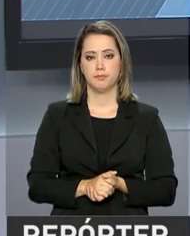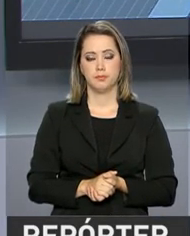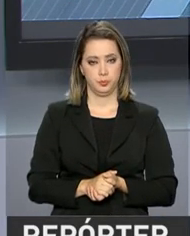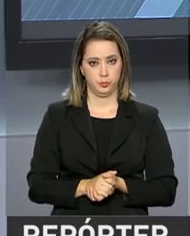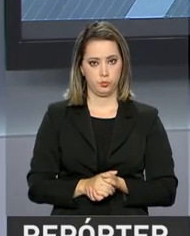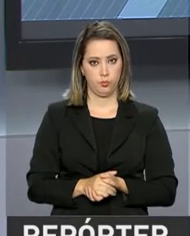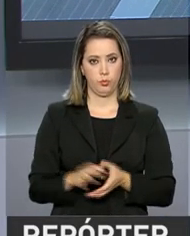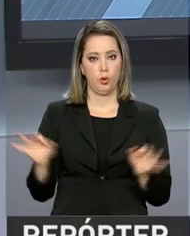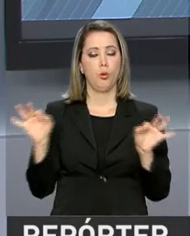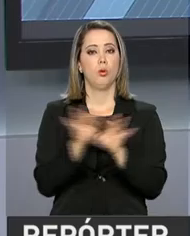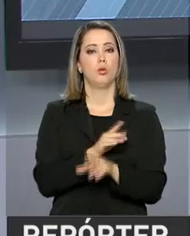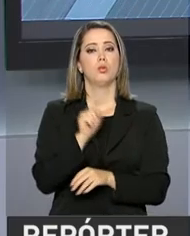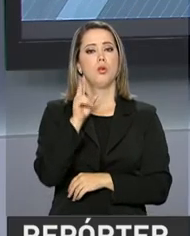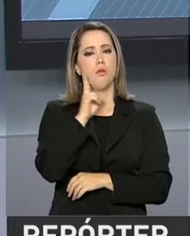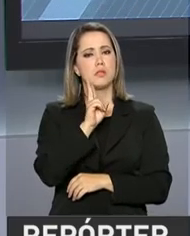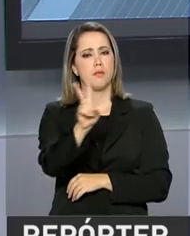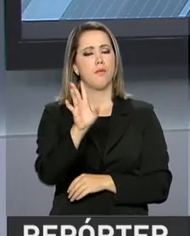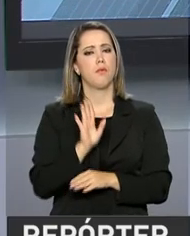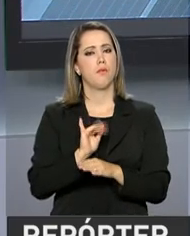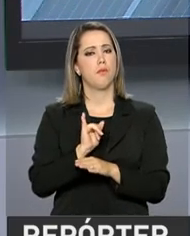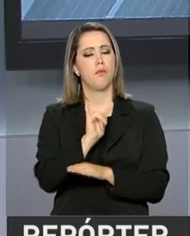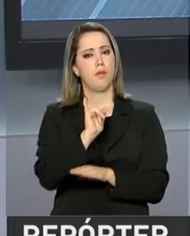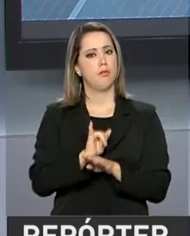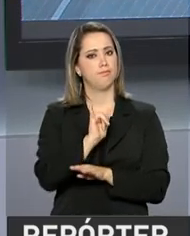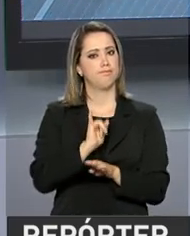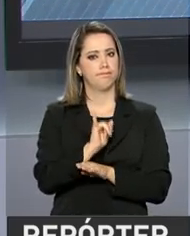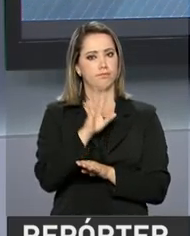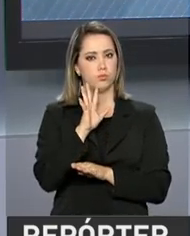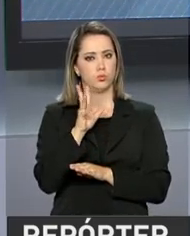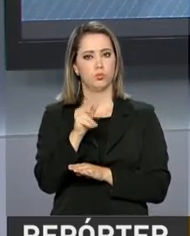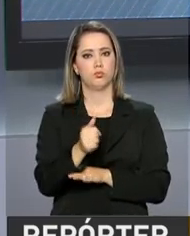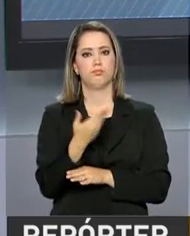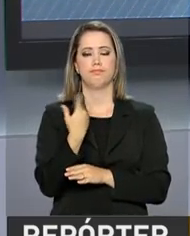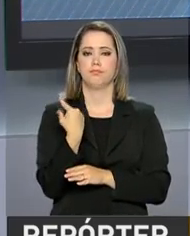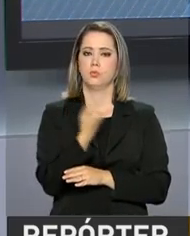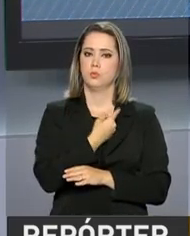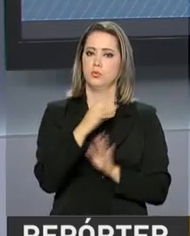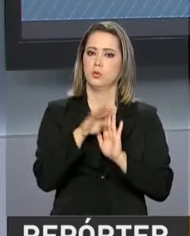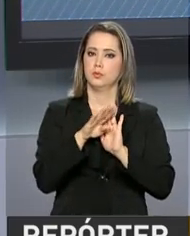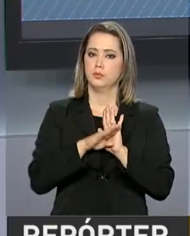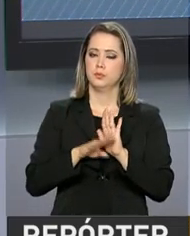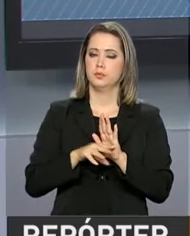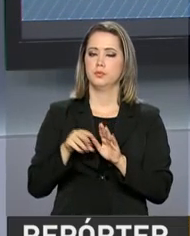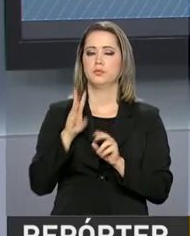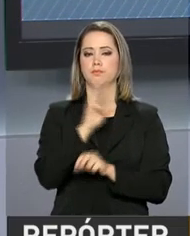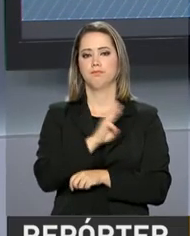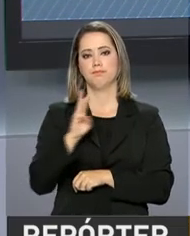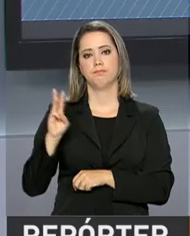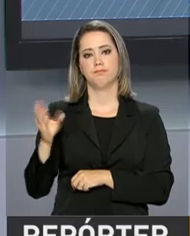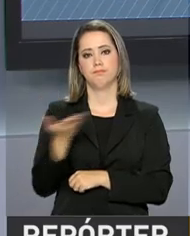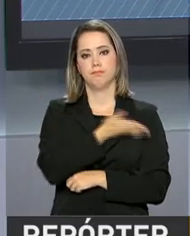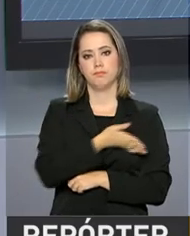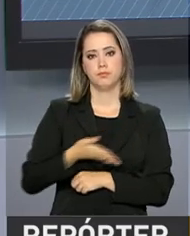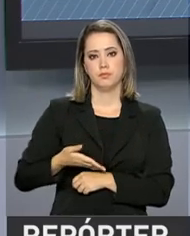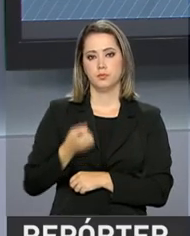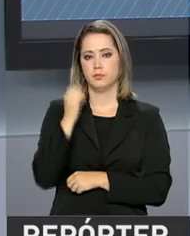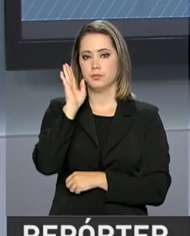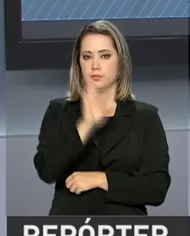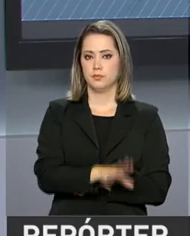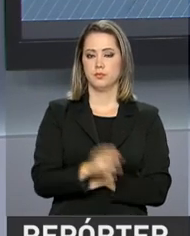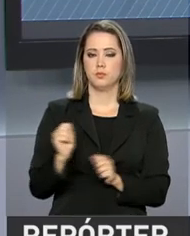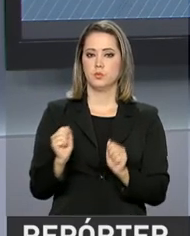edição termina por aqui. Você pode rever as reportagens no YouTube. Toda a programação também está em nossa página na internet. Uma